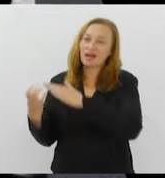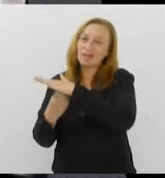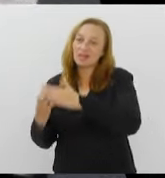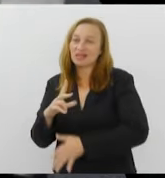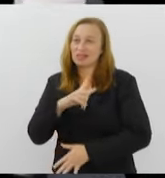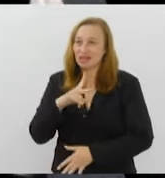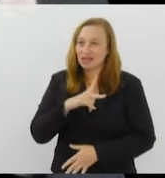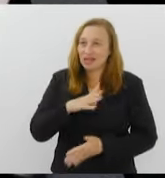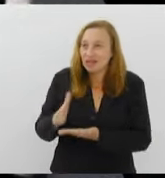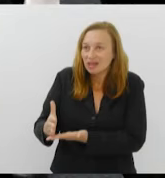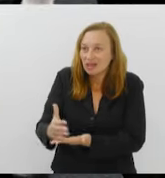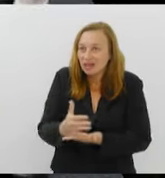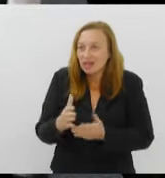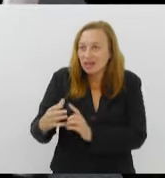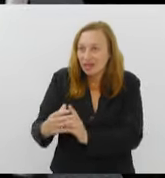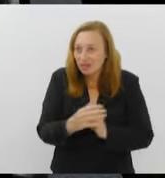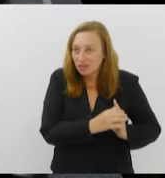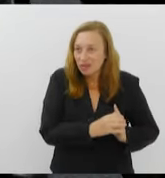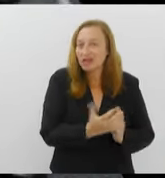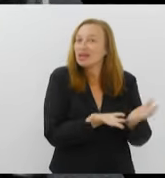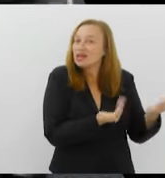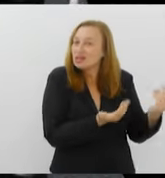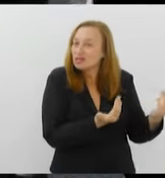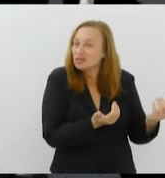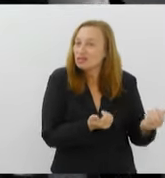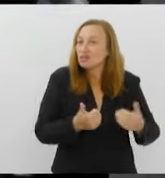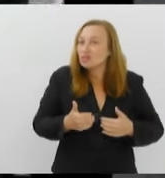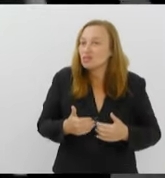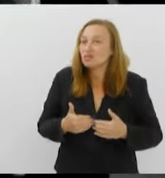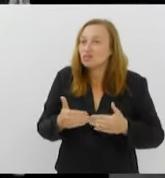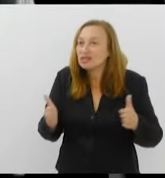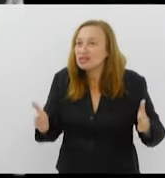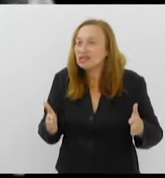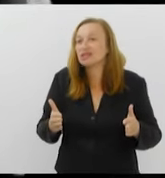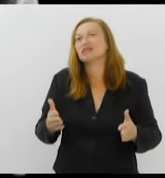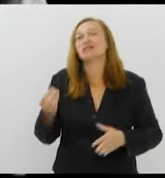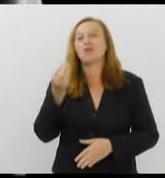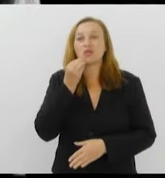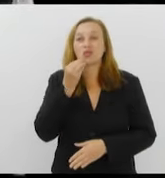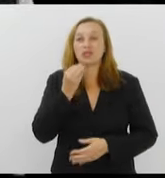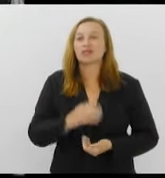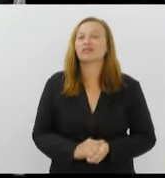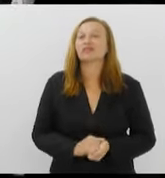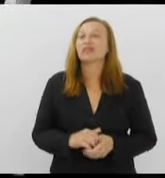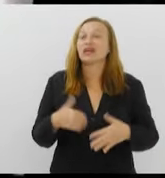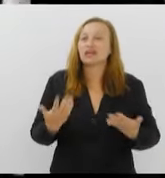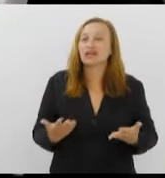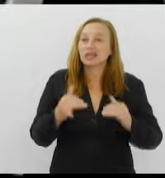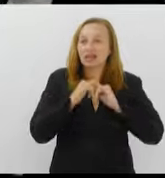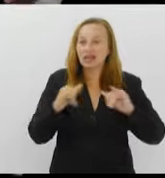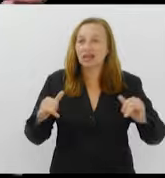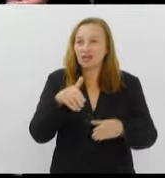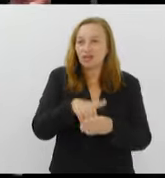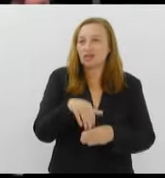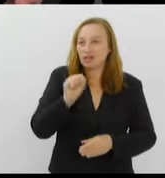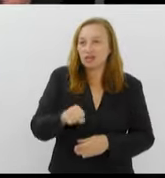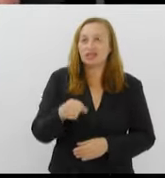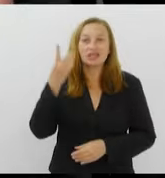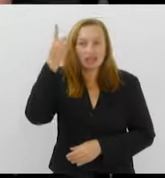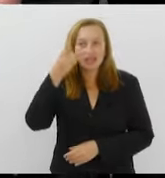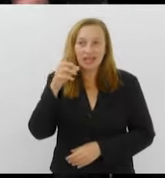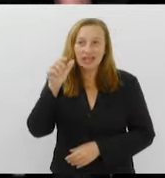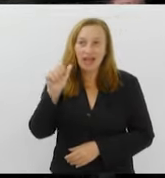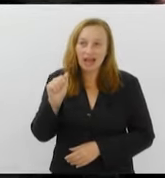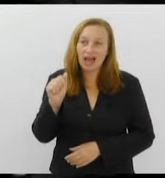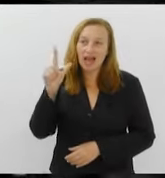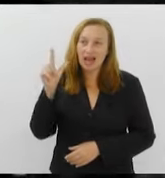acolher esses jovens, potencializando aí uma porta de saída e oportunidade para ele. Então, além de declarar o voto sim junto com o deputado Alan,